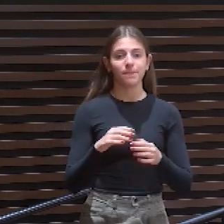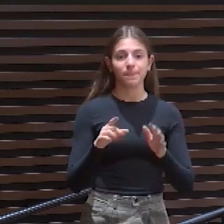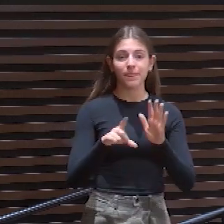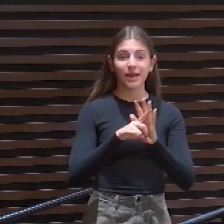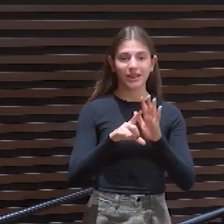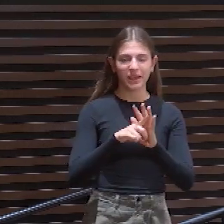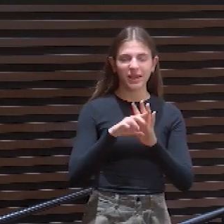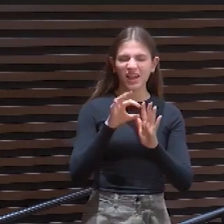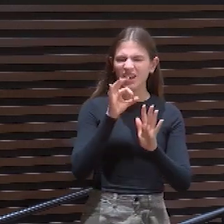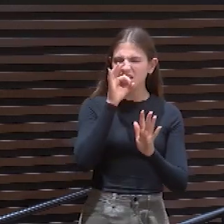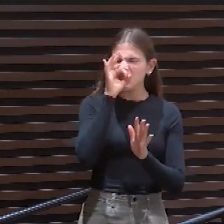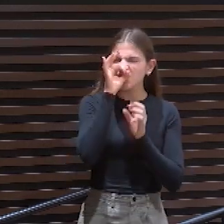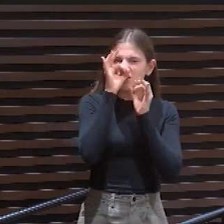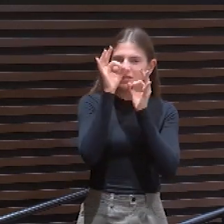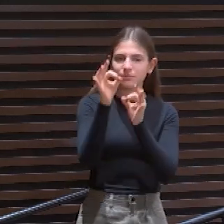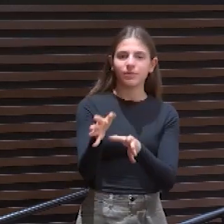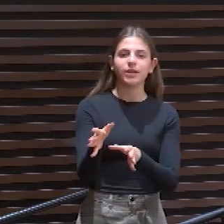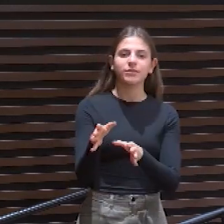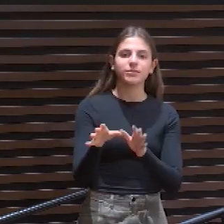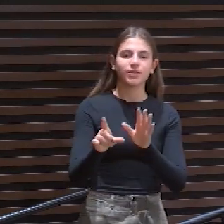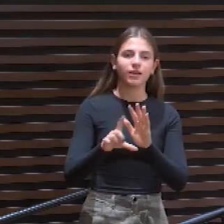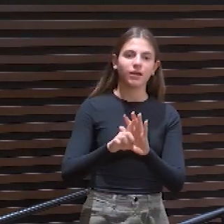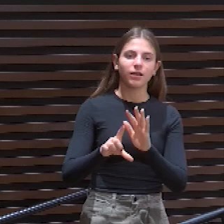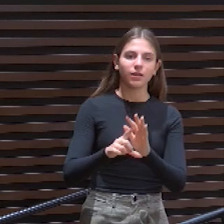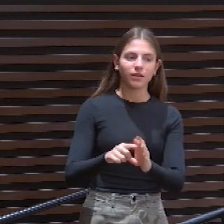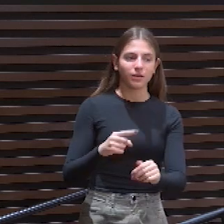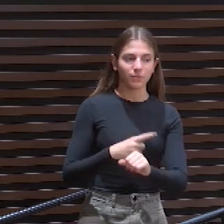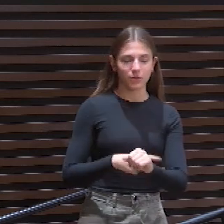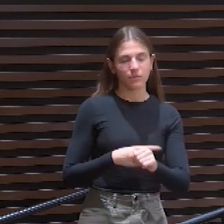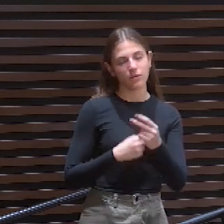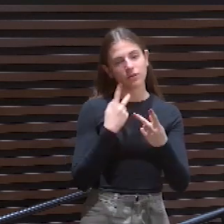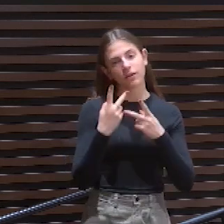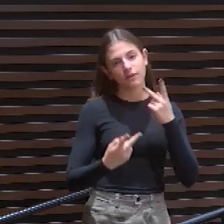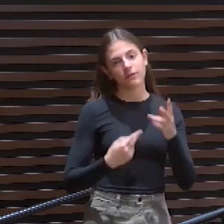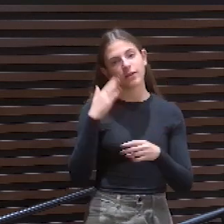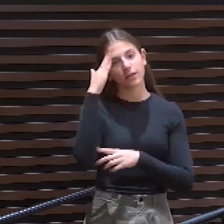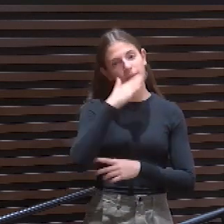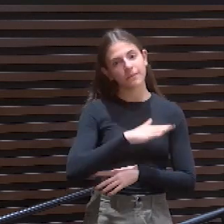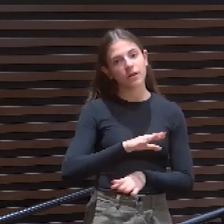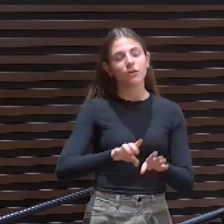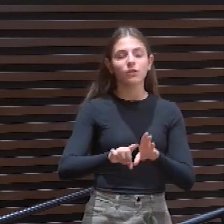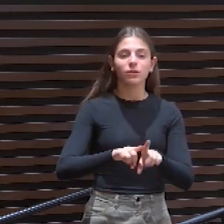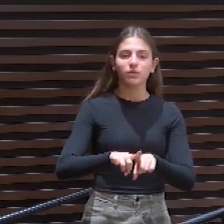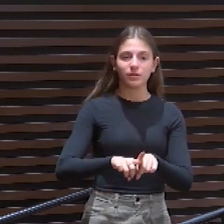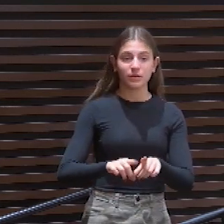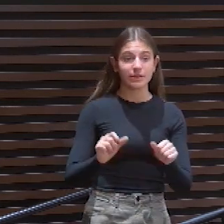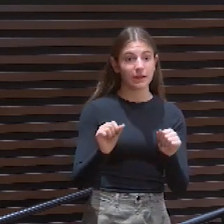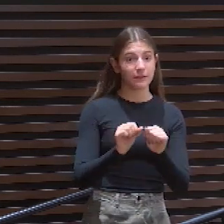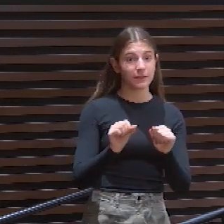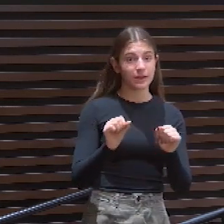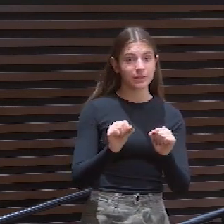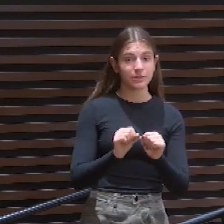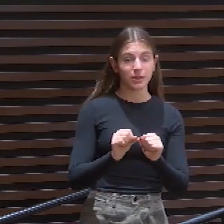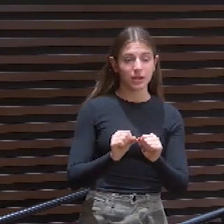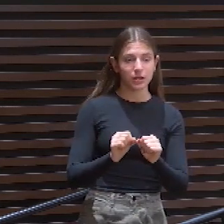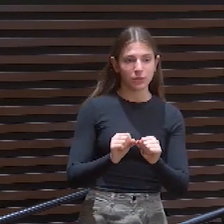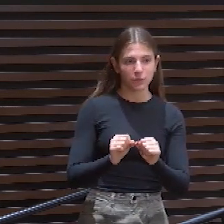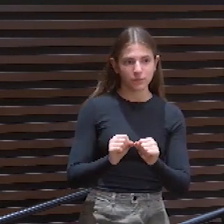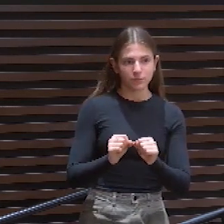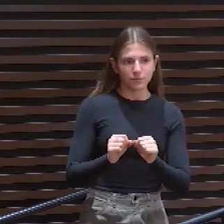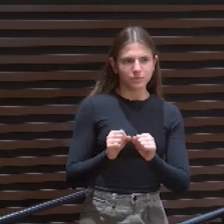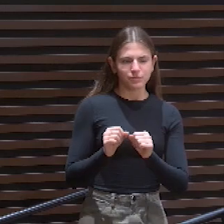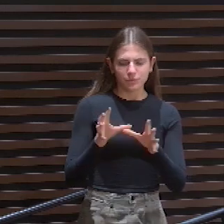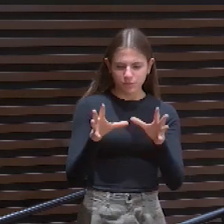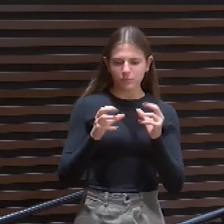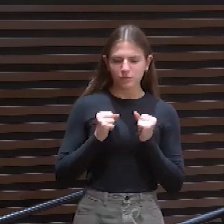lei. Dito de outro modo, ao falar mal do irmão, está se realizando a função de julgar o irmão.